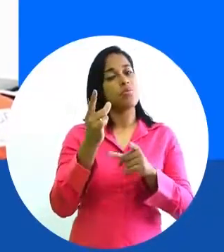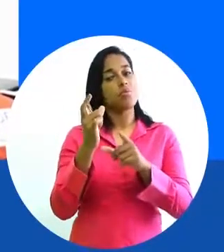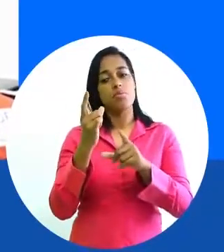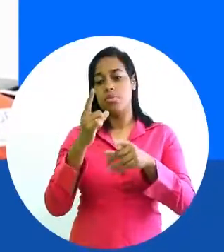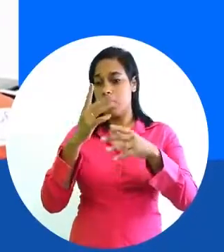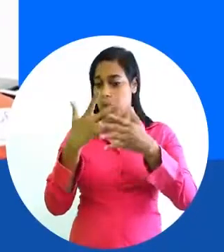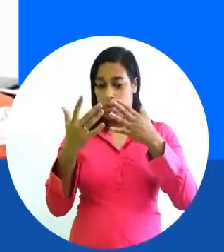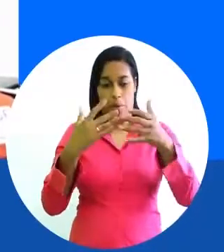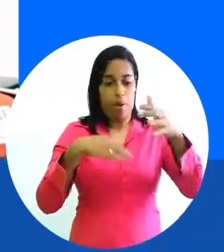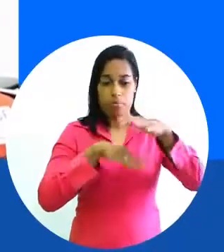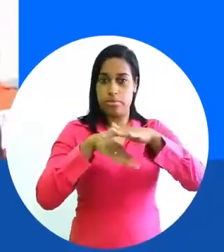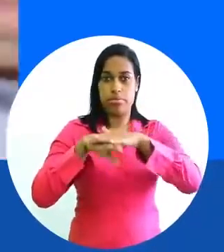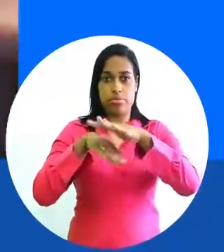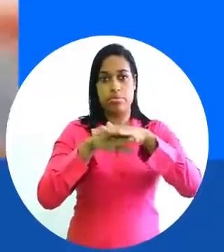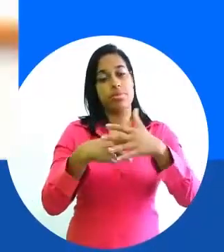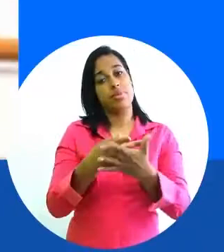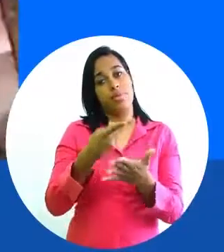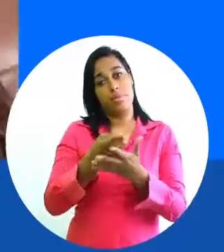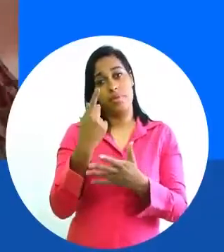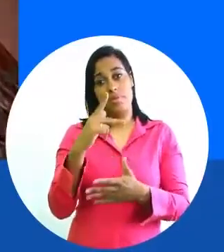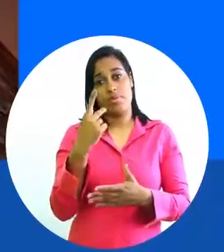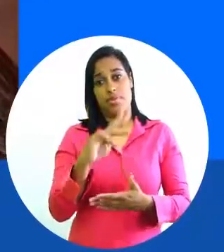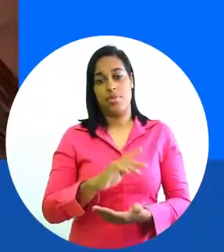de incêndio que esteja acontecendo ali dentro.